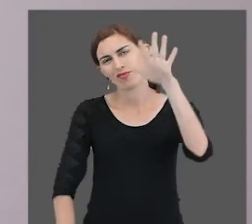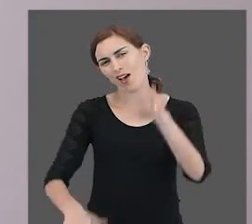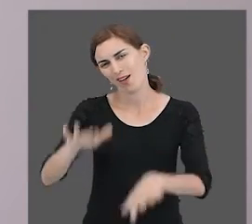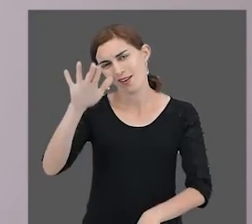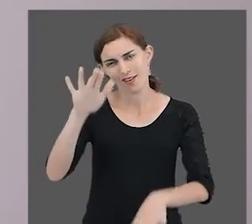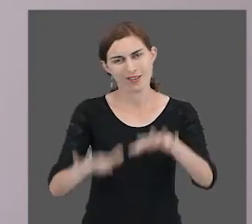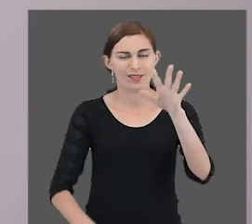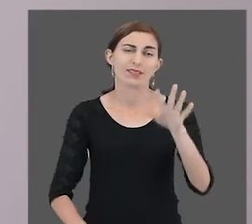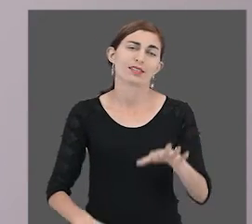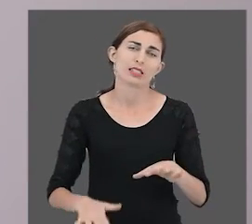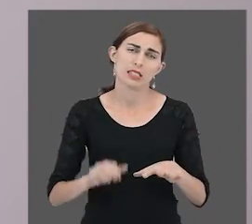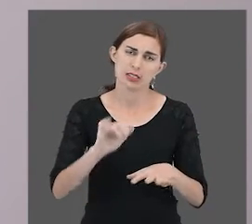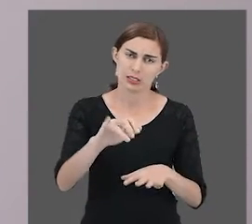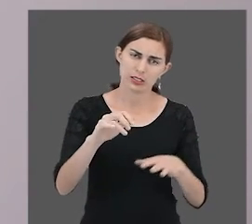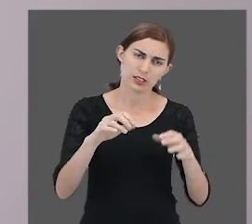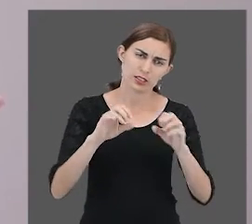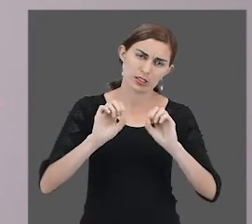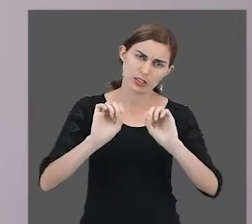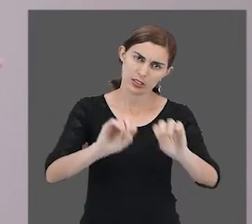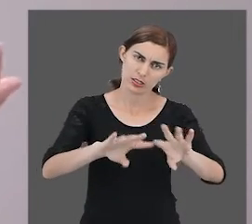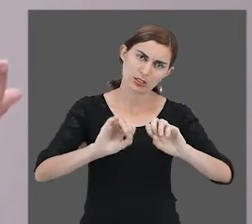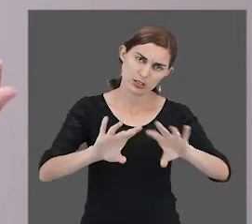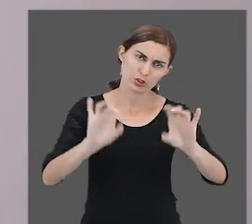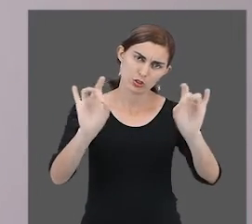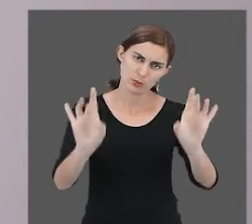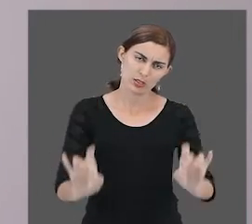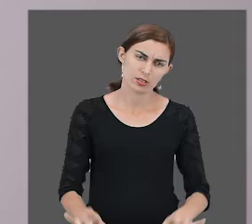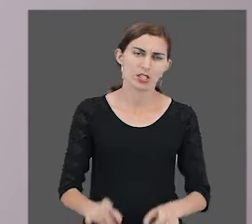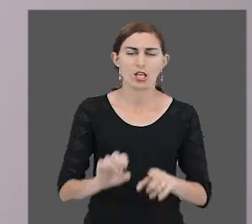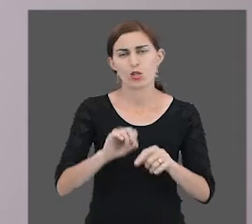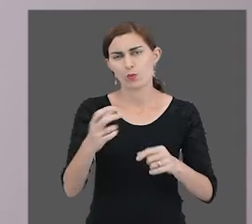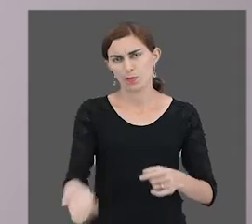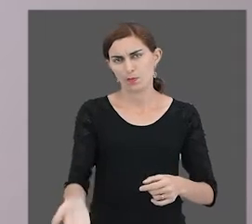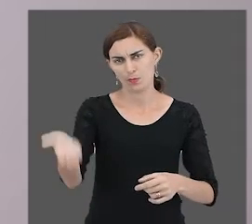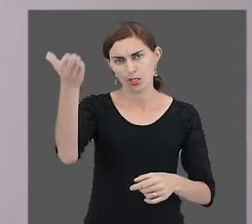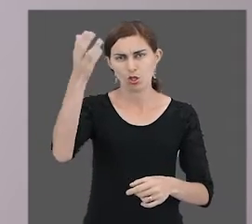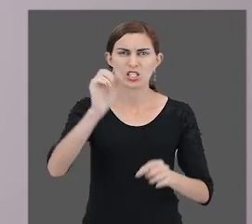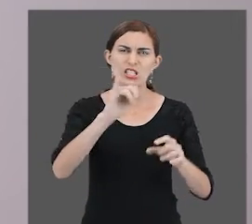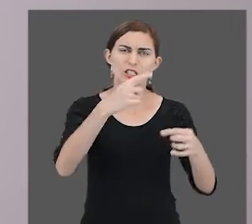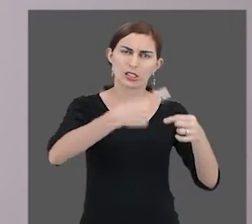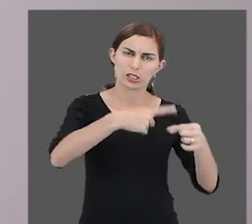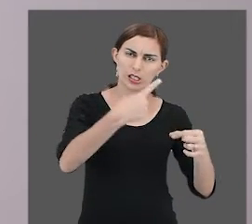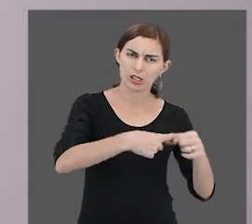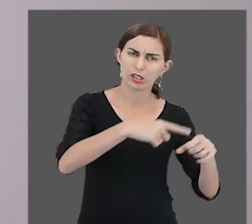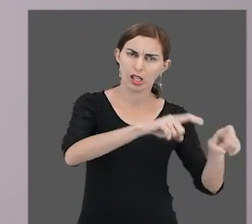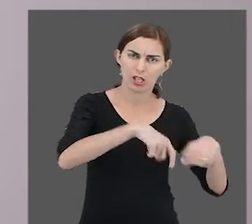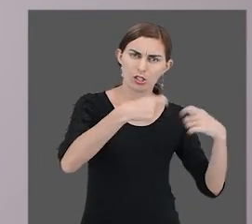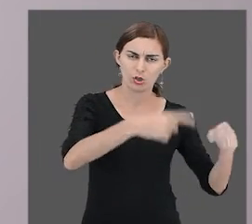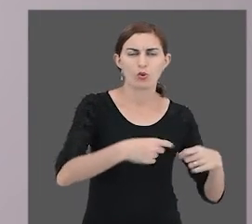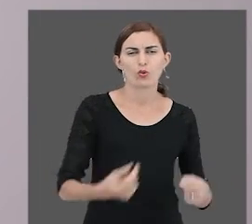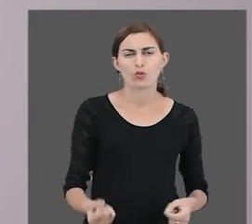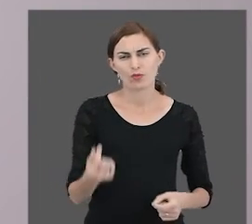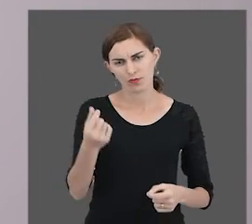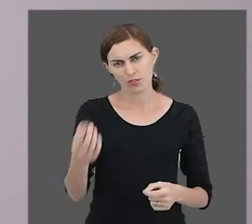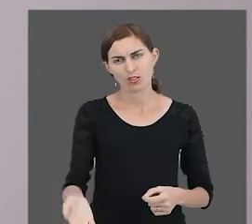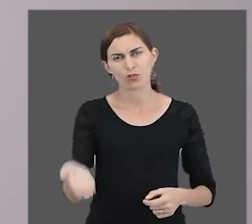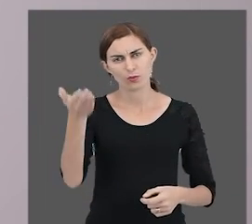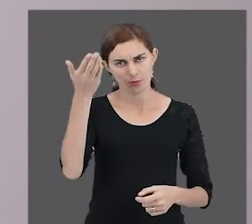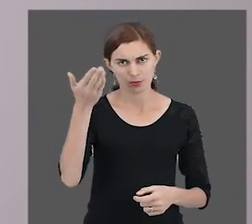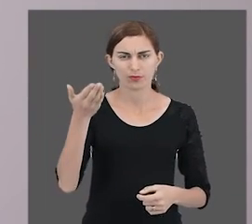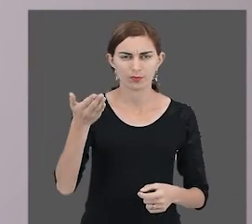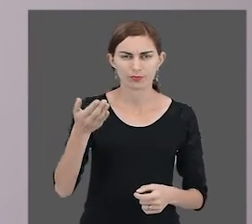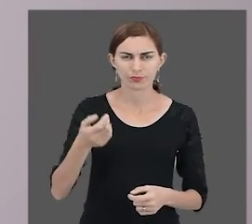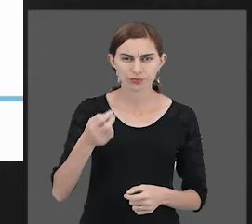com algumas circunstâncias. Se é da educação especial, ele tem um valor maior, se a escola está em zona rural, tem um valor maior, certo?